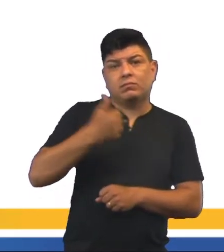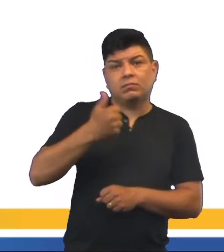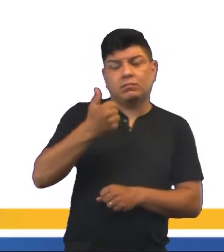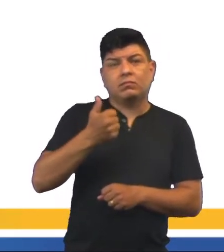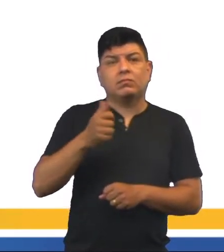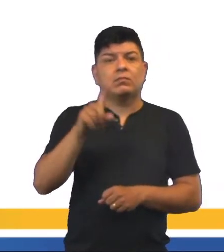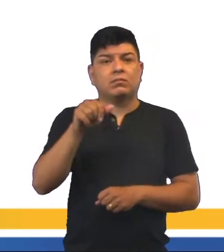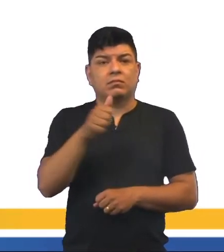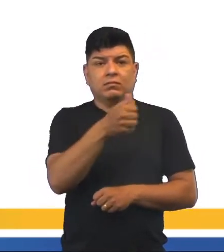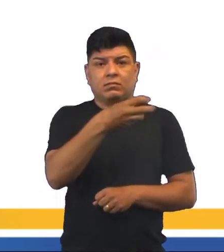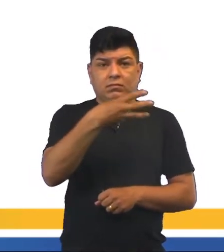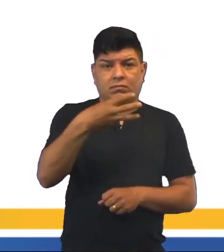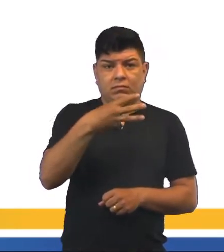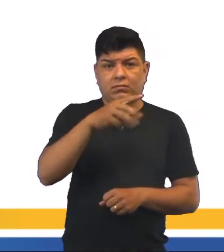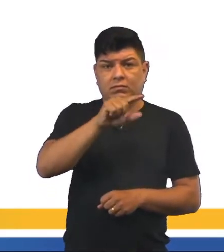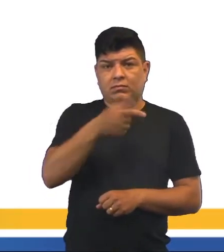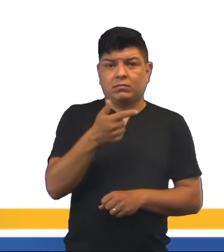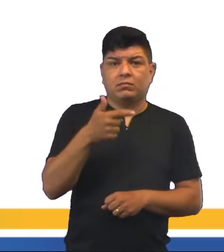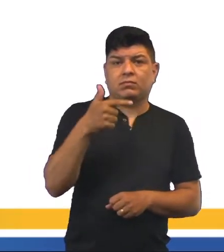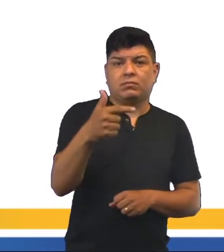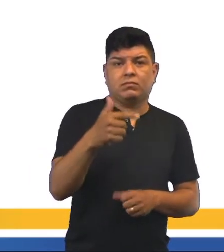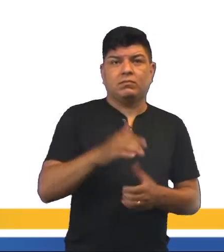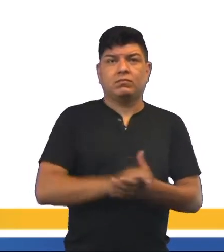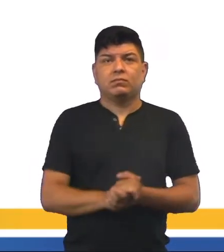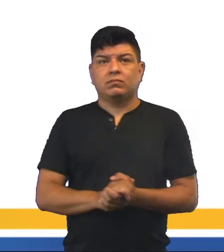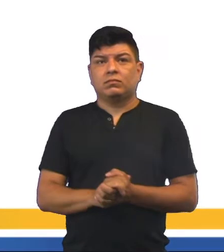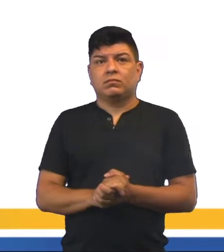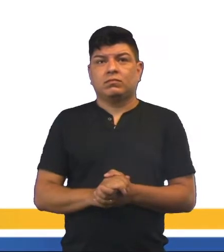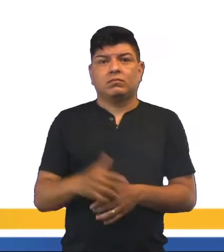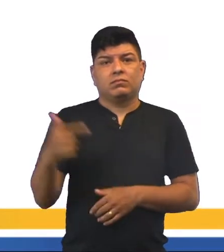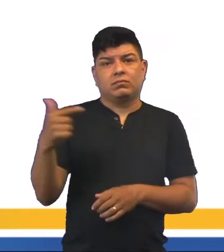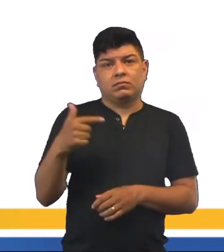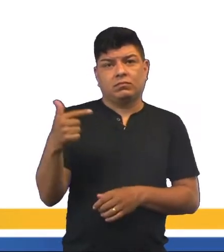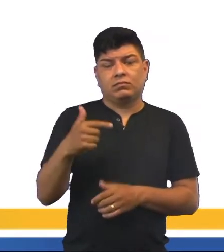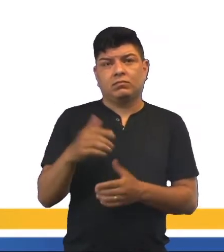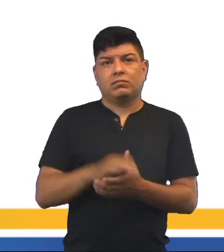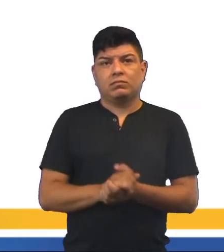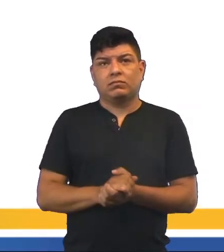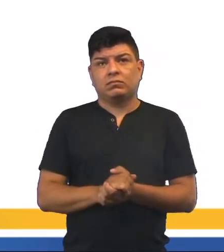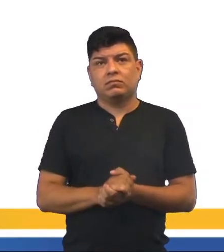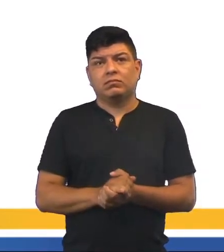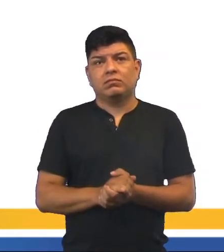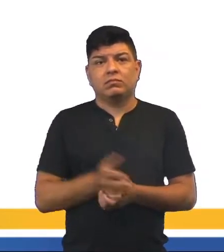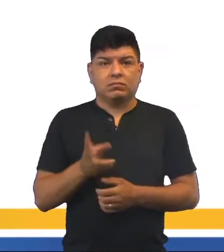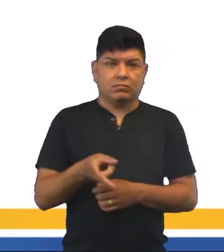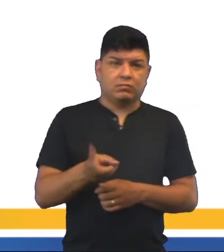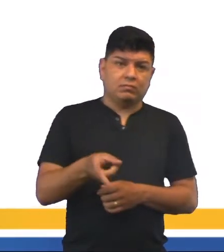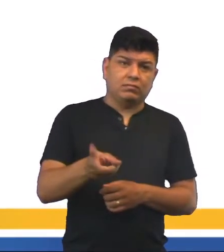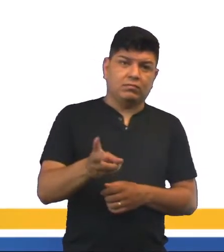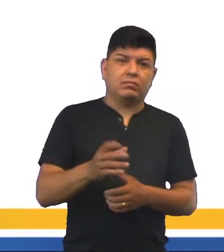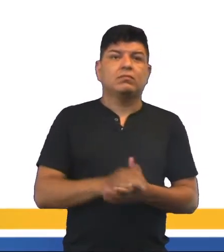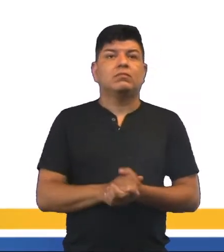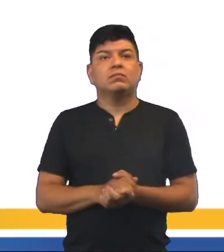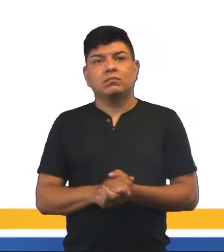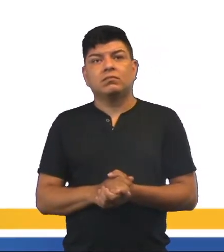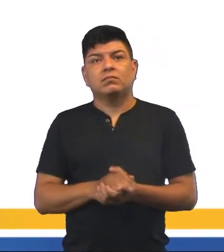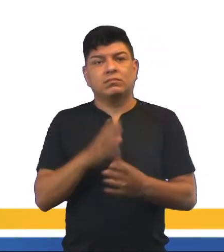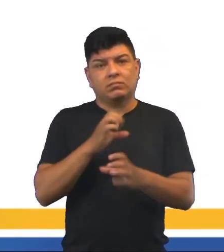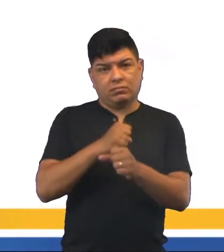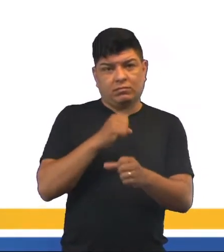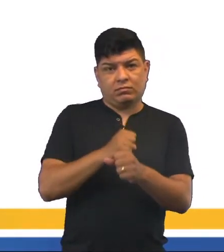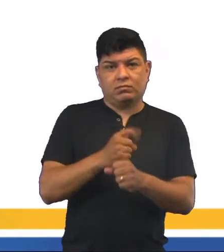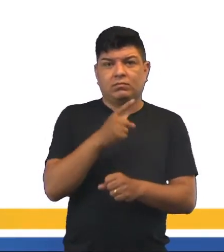é 13,2. E o segundo perímetro, seguindo essa mesma lógica, né,